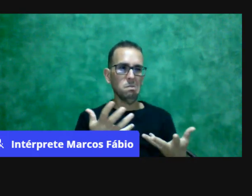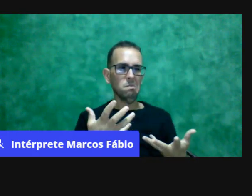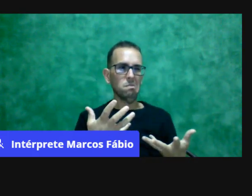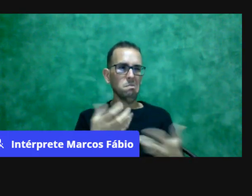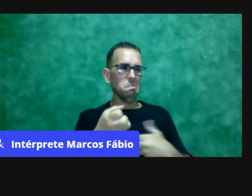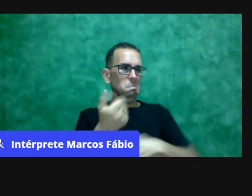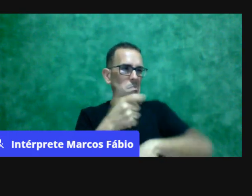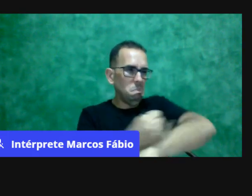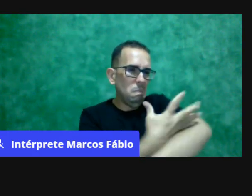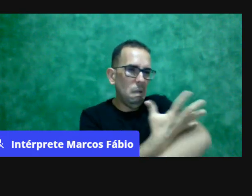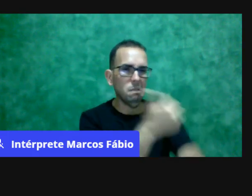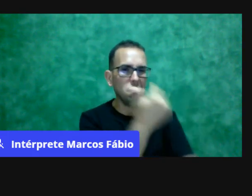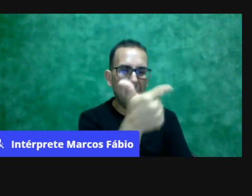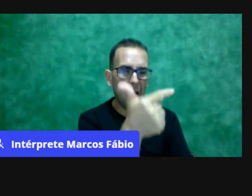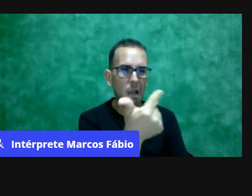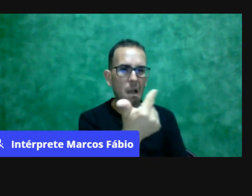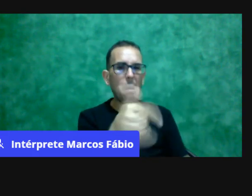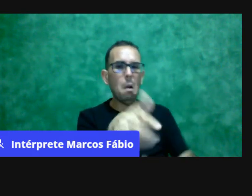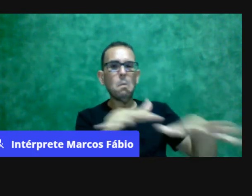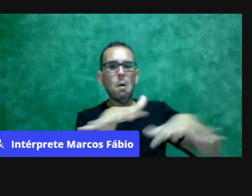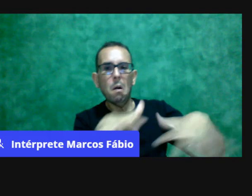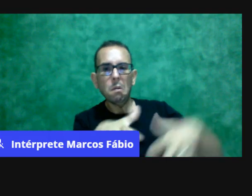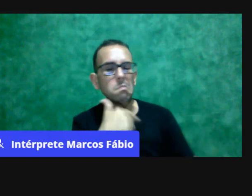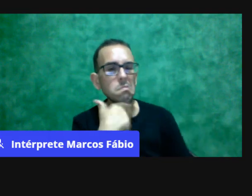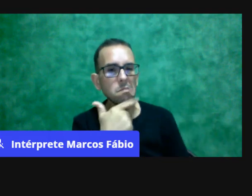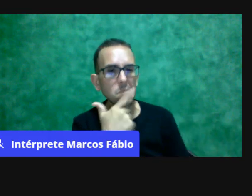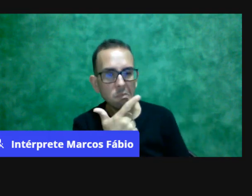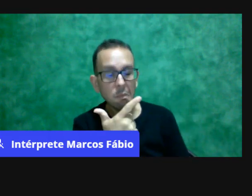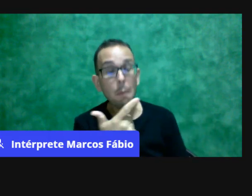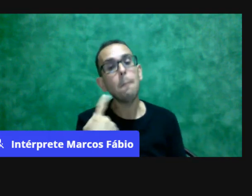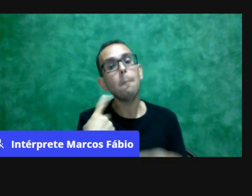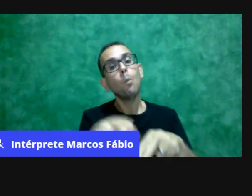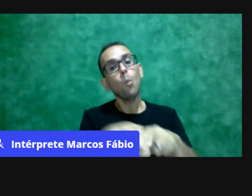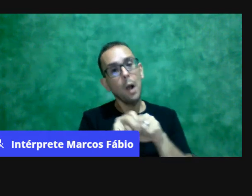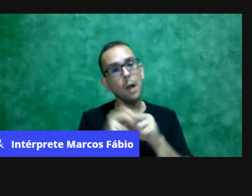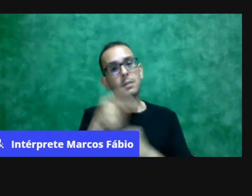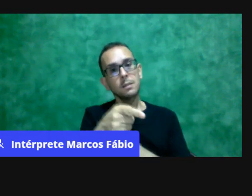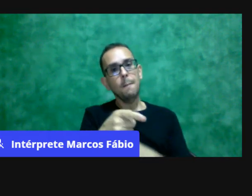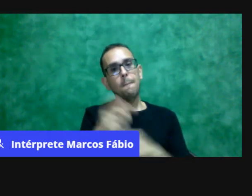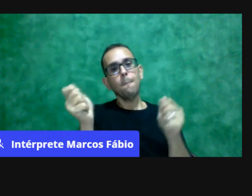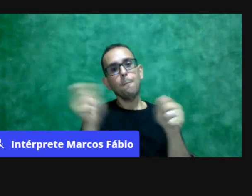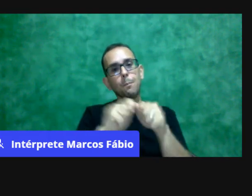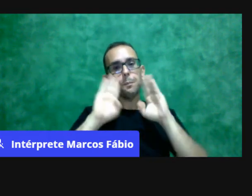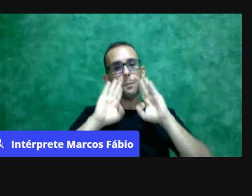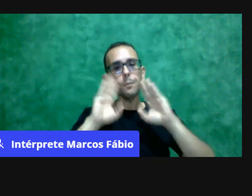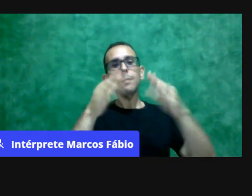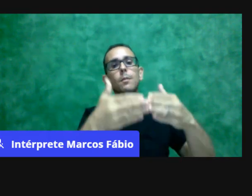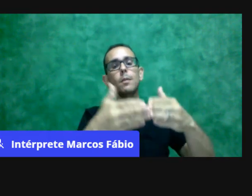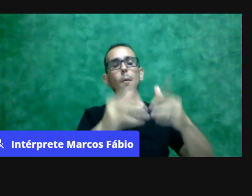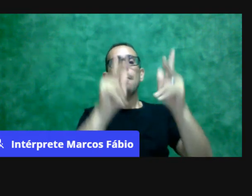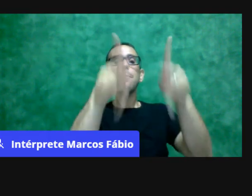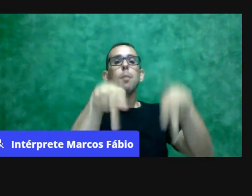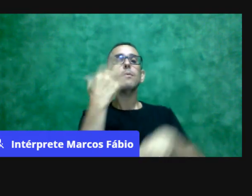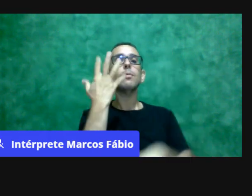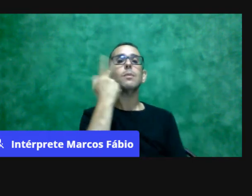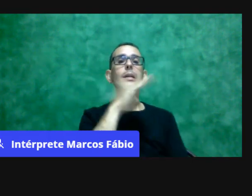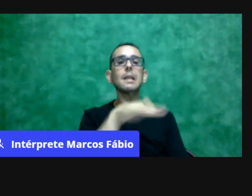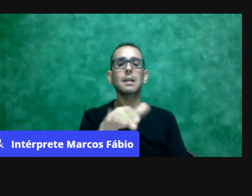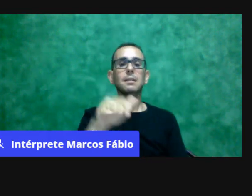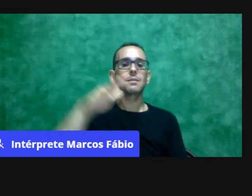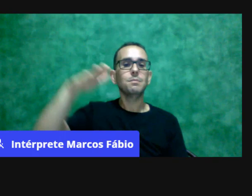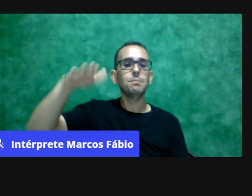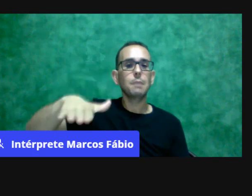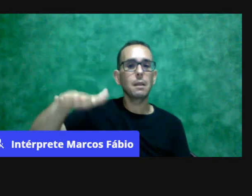emoção, sem movimentação, mas é justamente por isso, ele foi feito para atingir o público de crianças muito